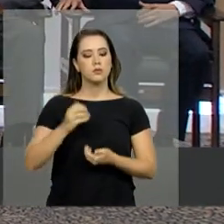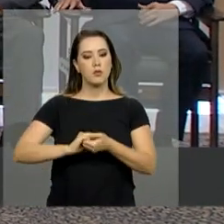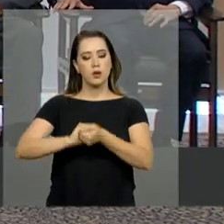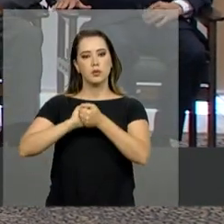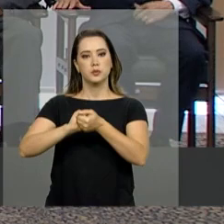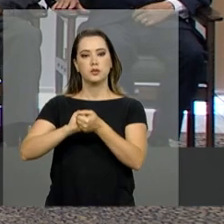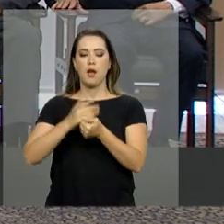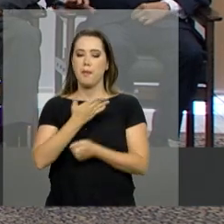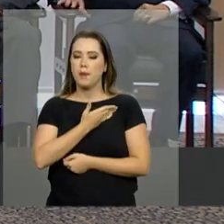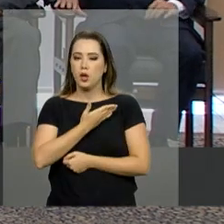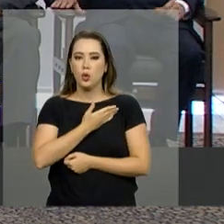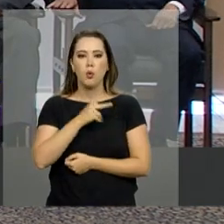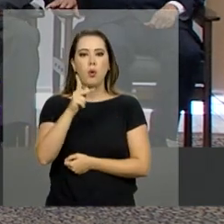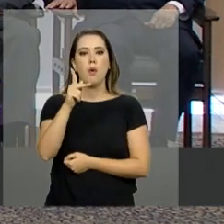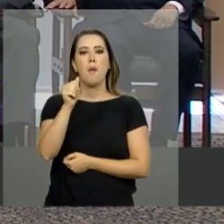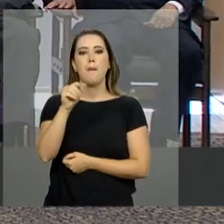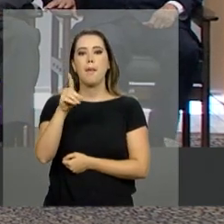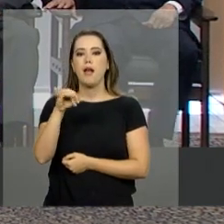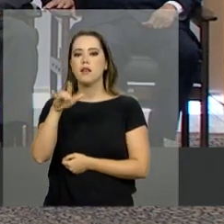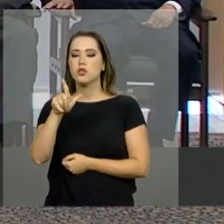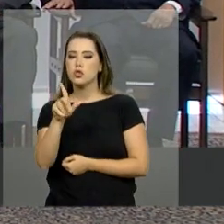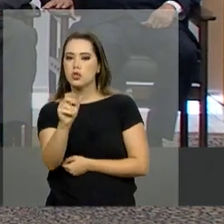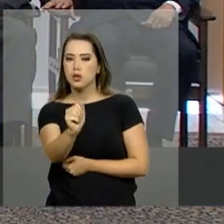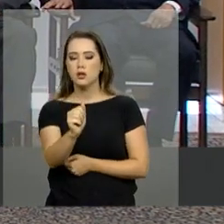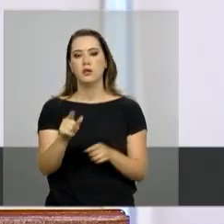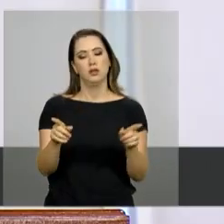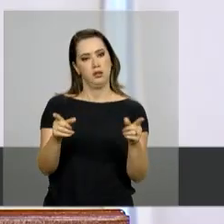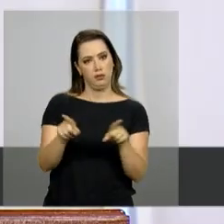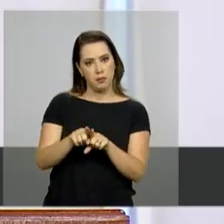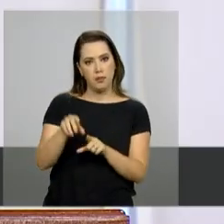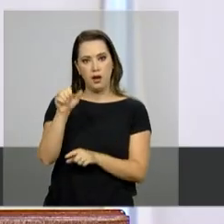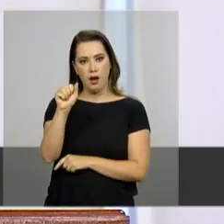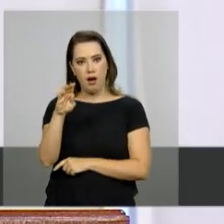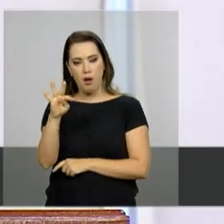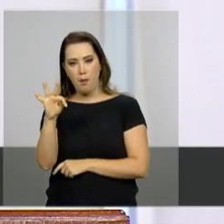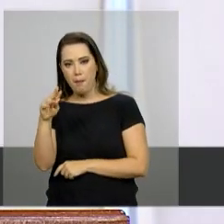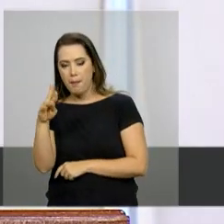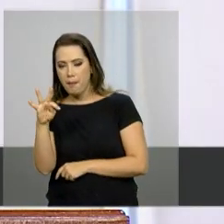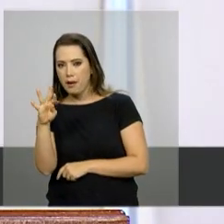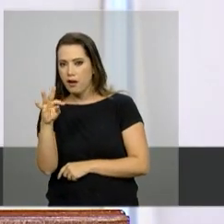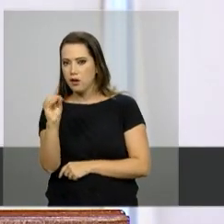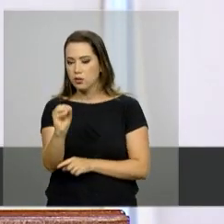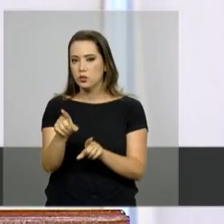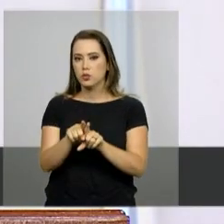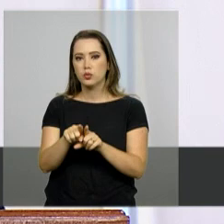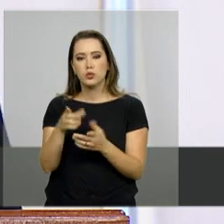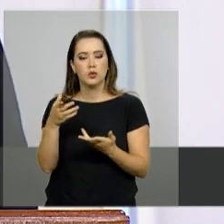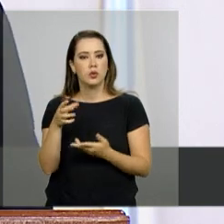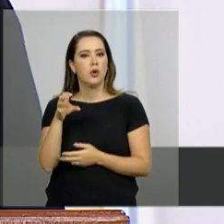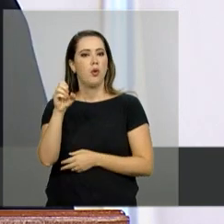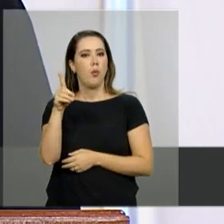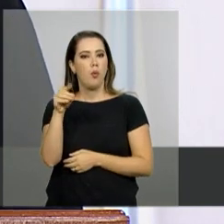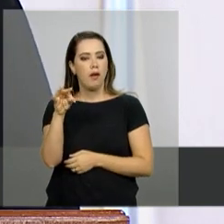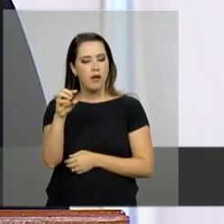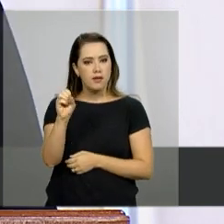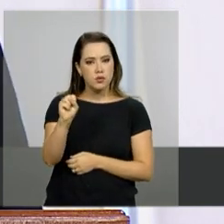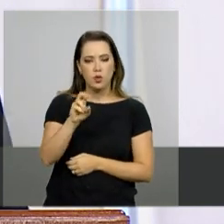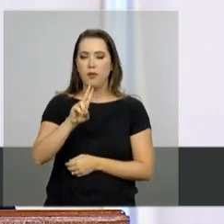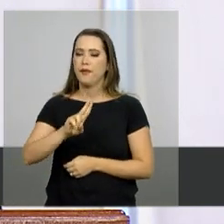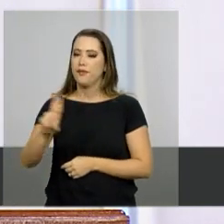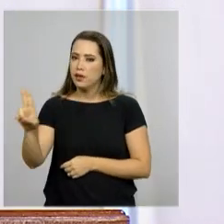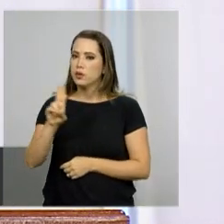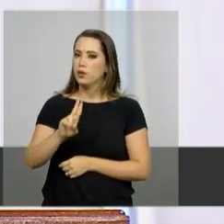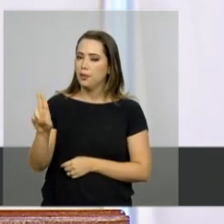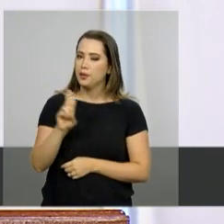padilha o tomate jardim ou dentro de um trama marcos jorge o edson duarte williams gonçalves